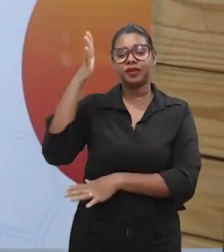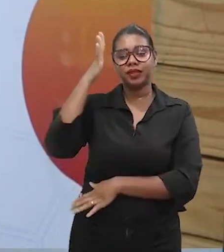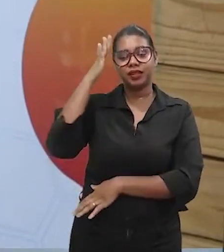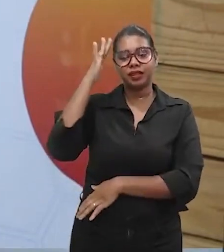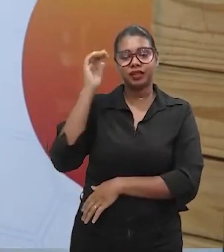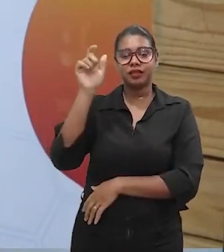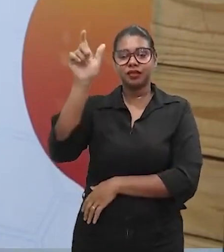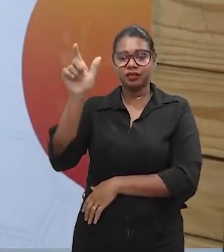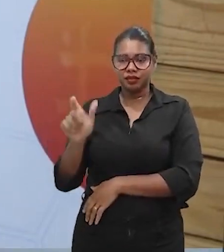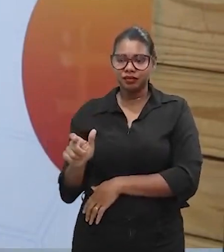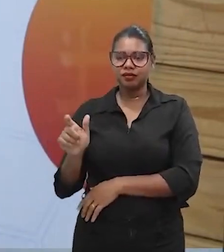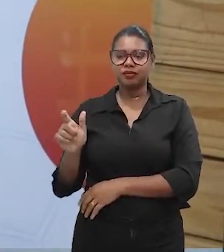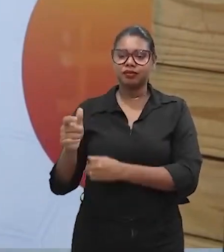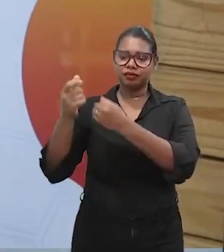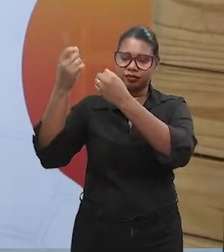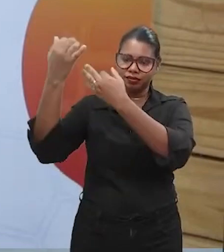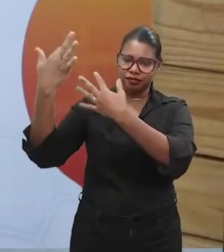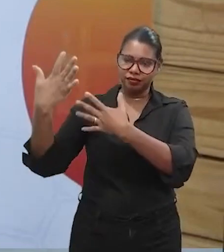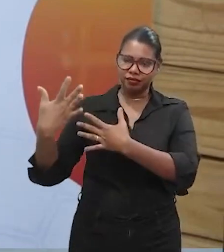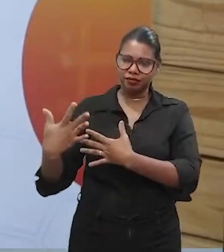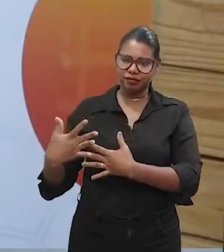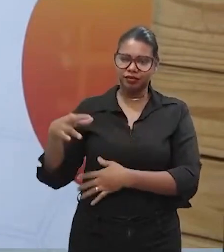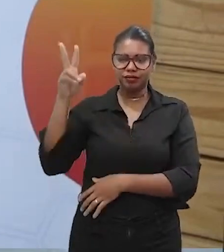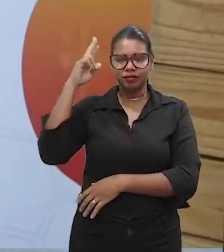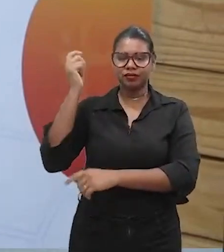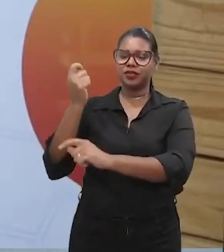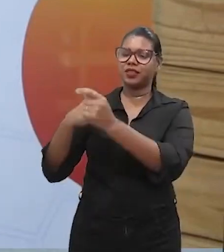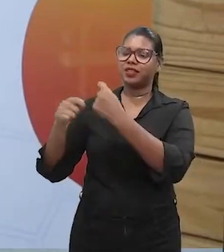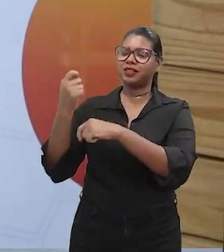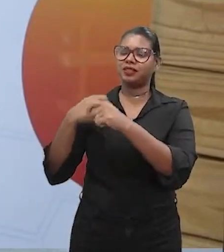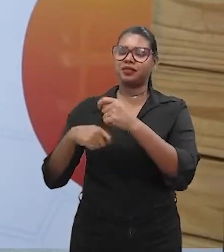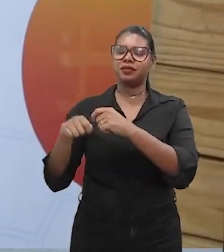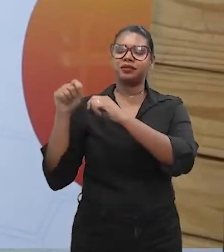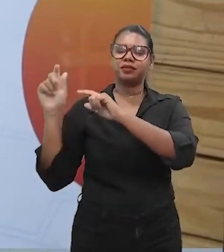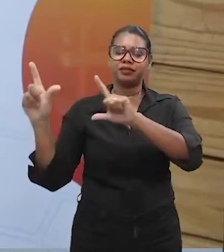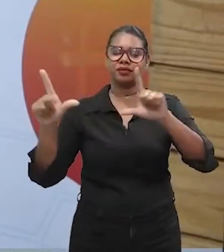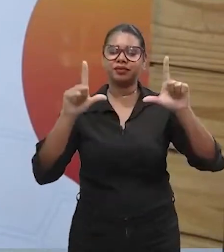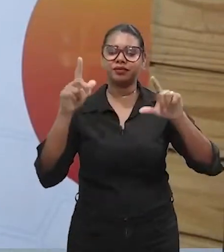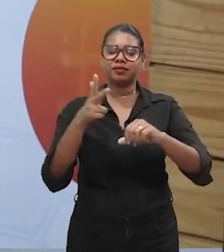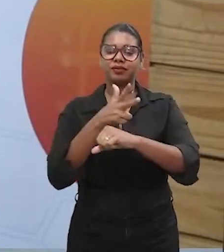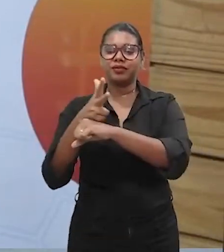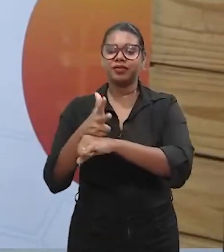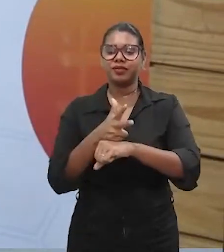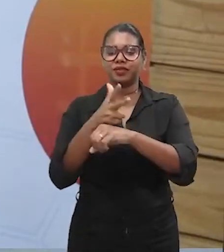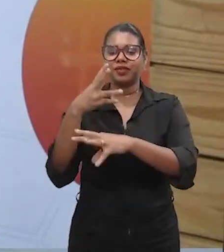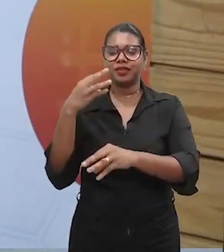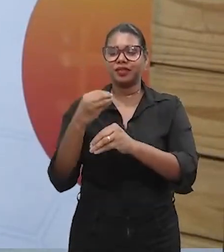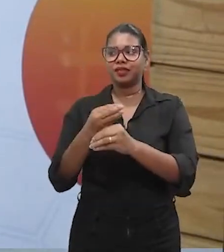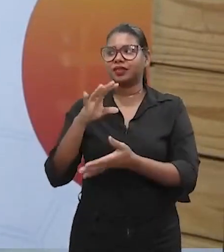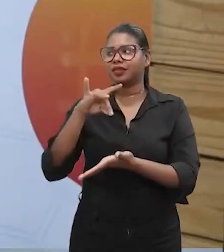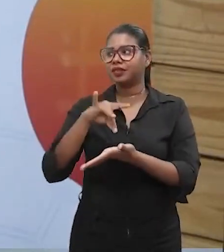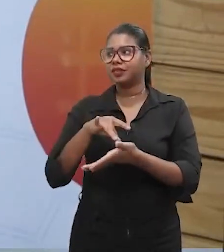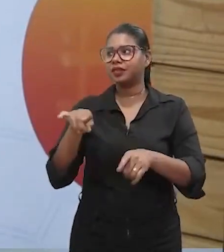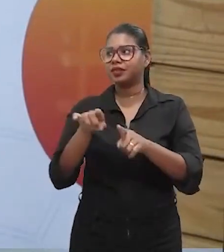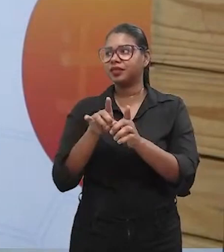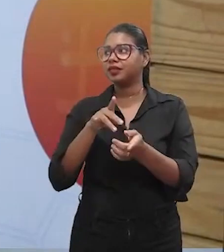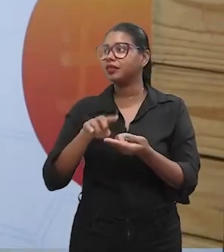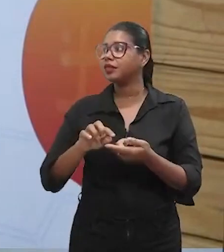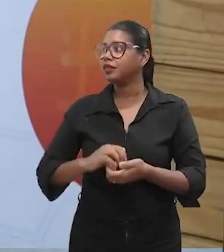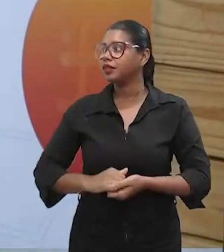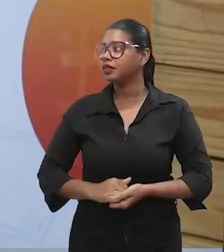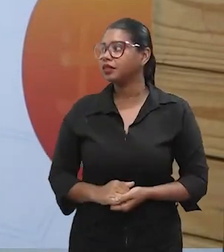essa pessoa está preparada para falar sobre história. Vamos soltar o vídeo, por favor, para a gente ver um pouquinho o que o professor Augusto nos